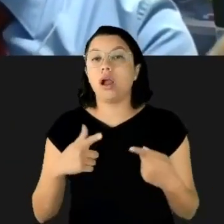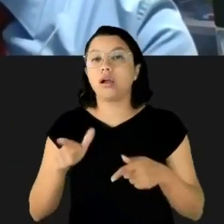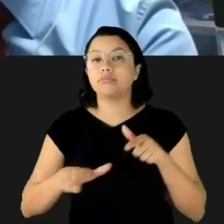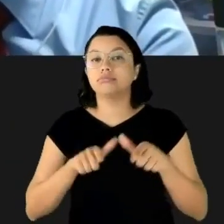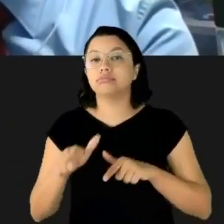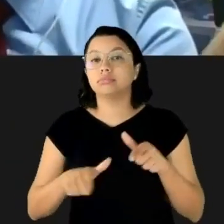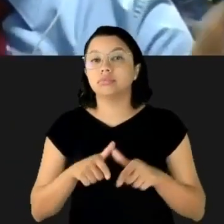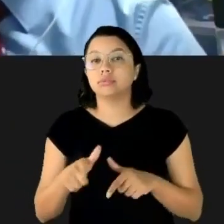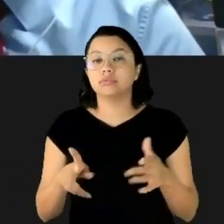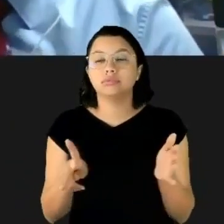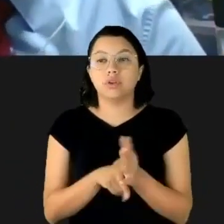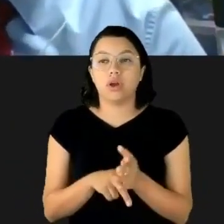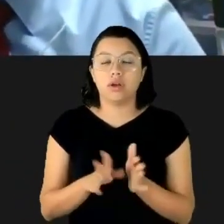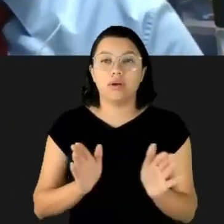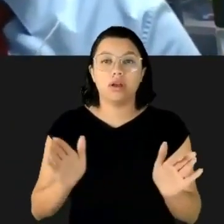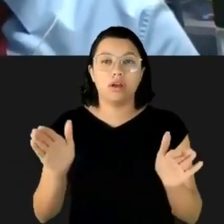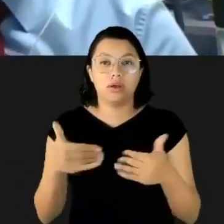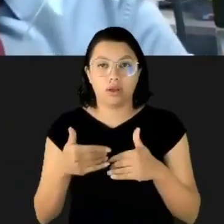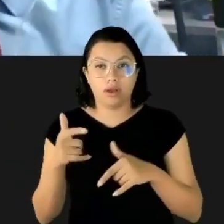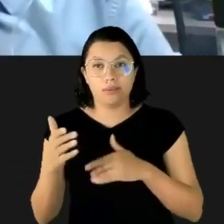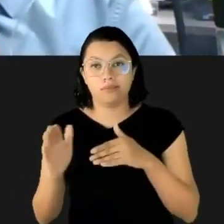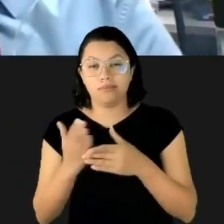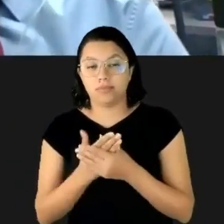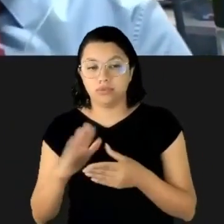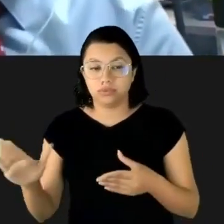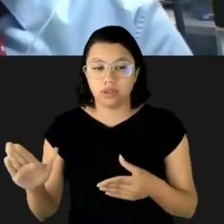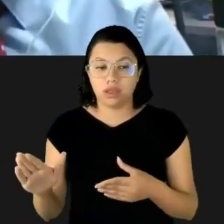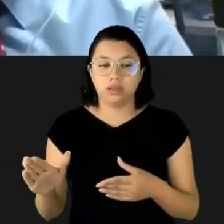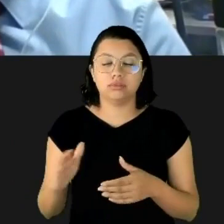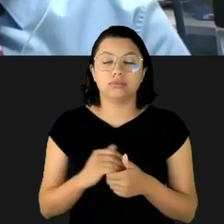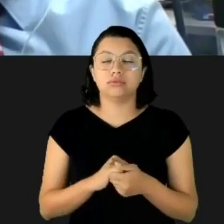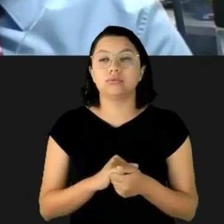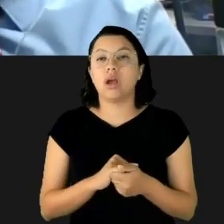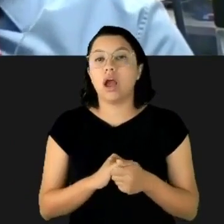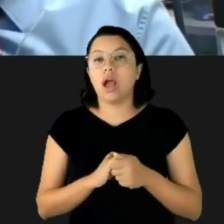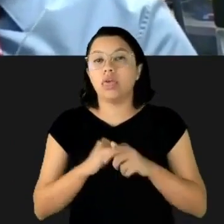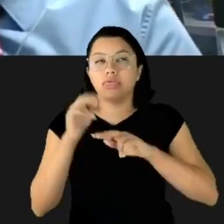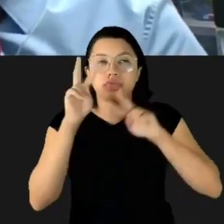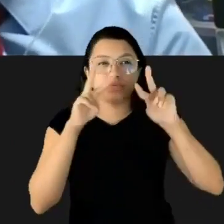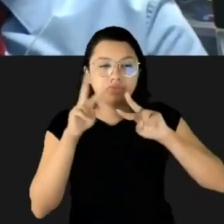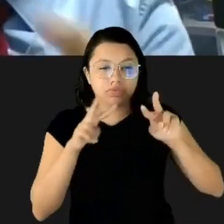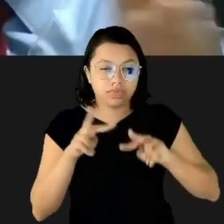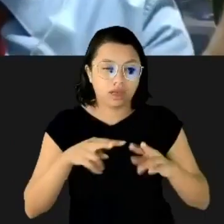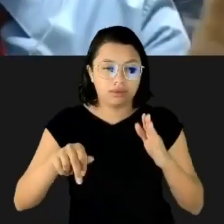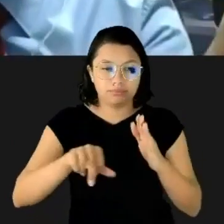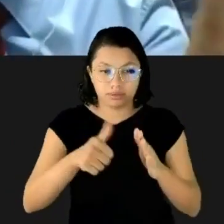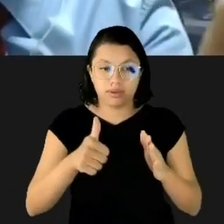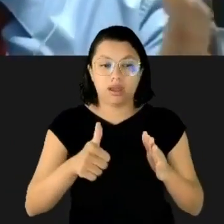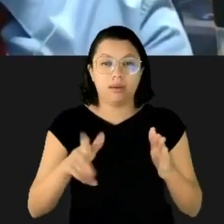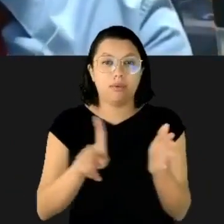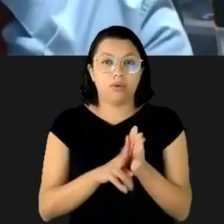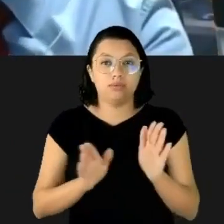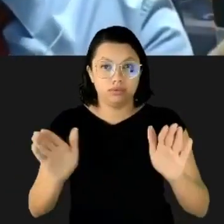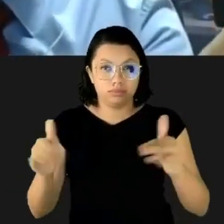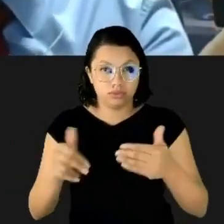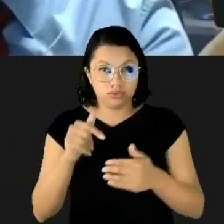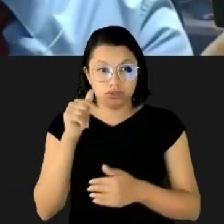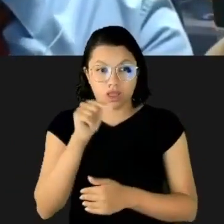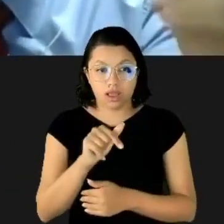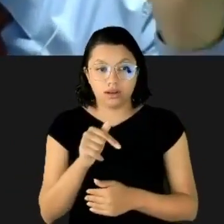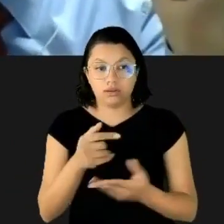tarefas só do gabinete que são os processos a triagem do gabinete que está ali